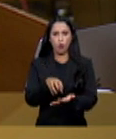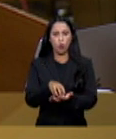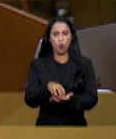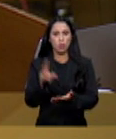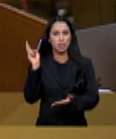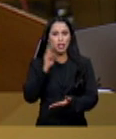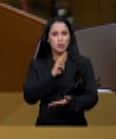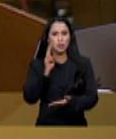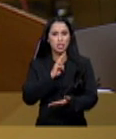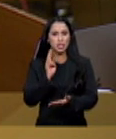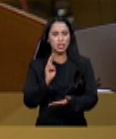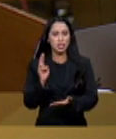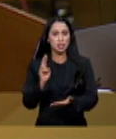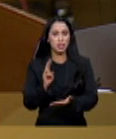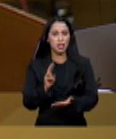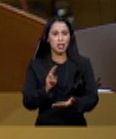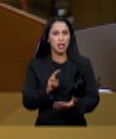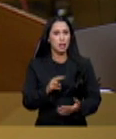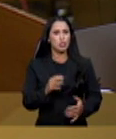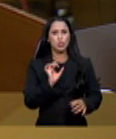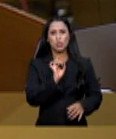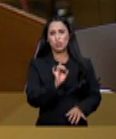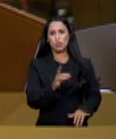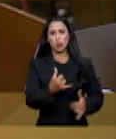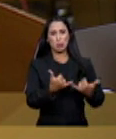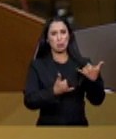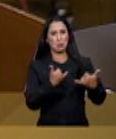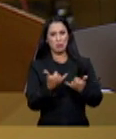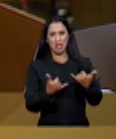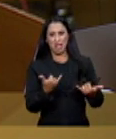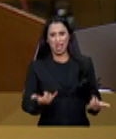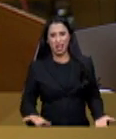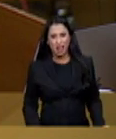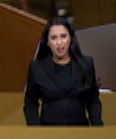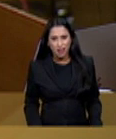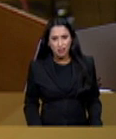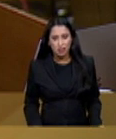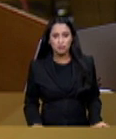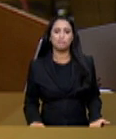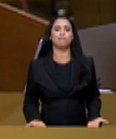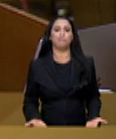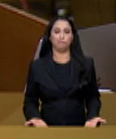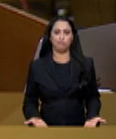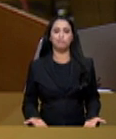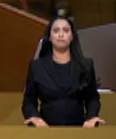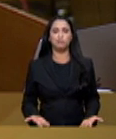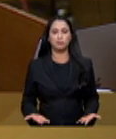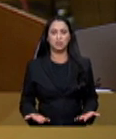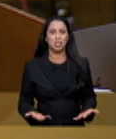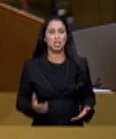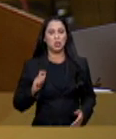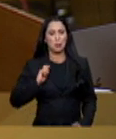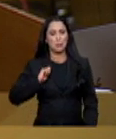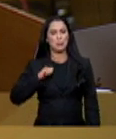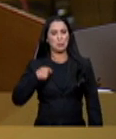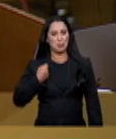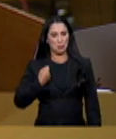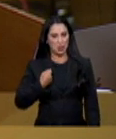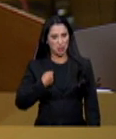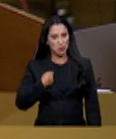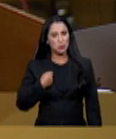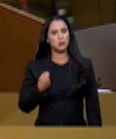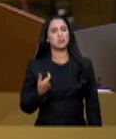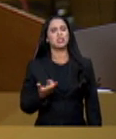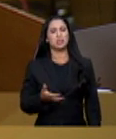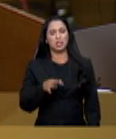a emergências a troco de nada por desfastio, por diversão. Essa é uma perversão do espírito,